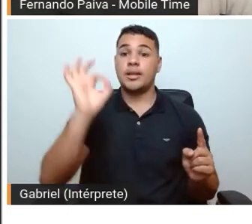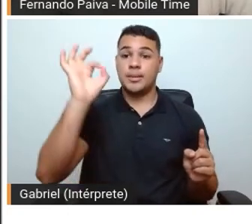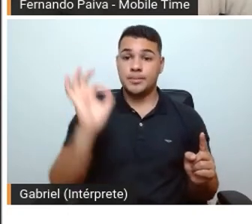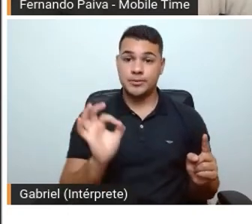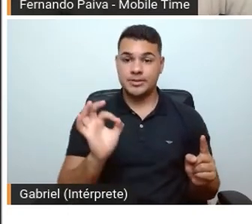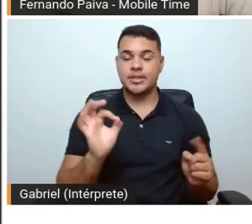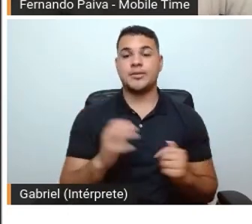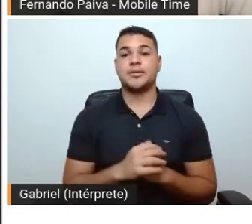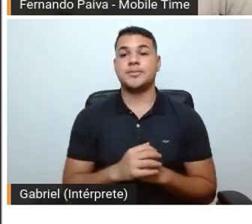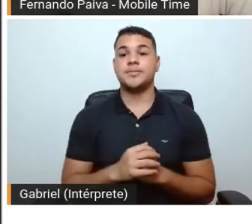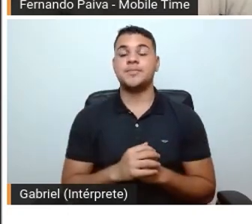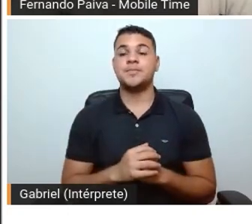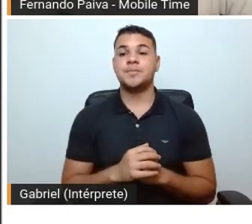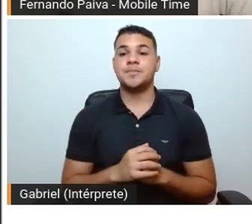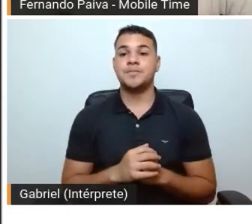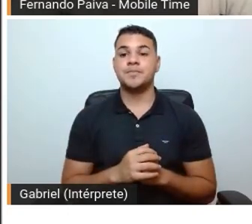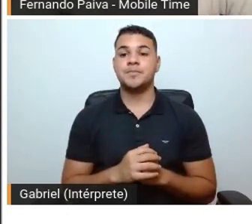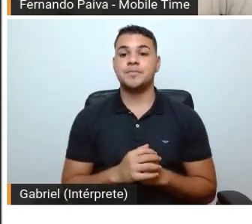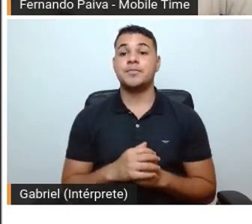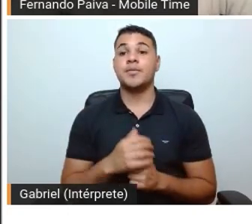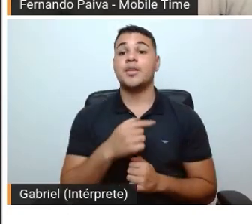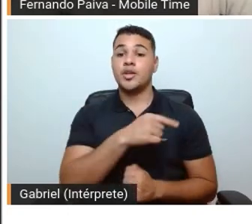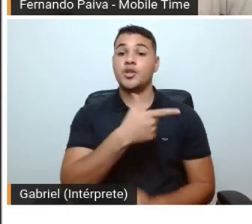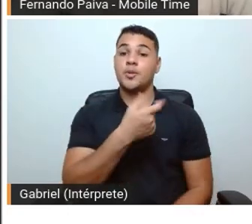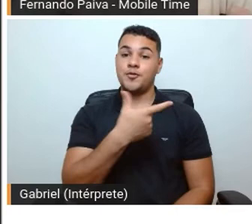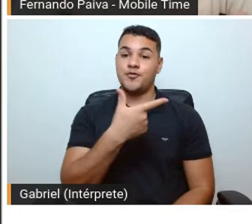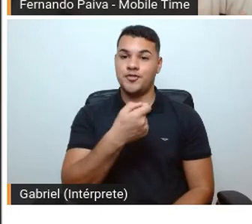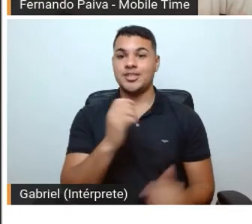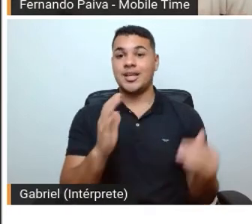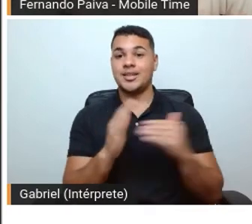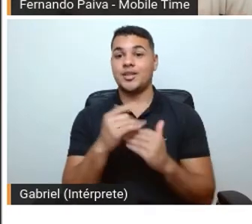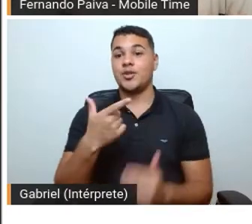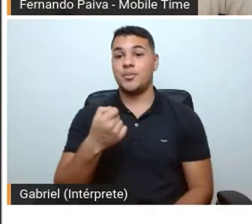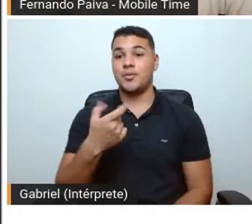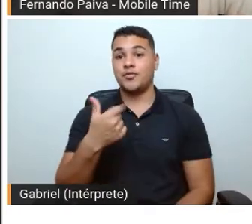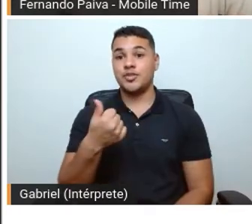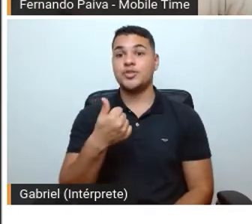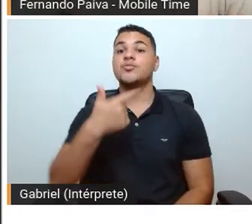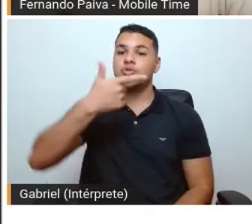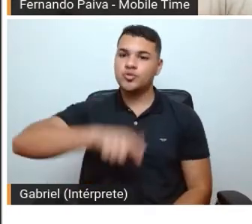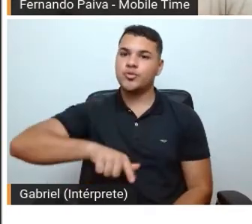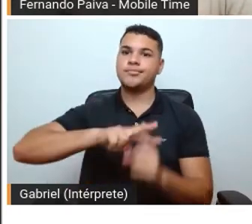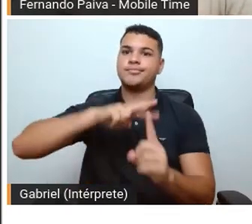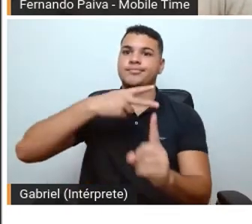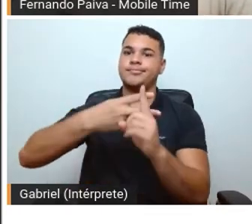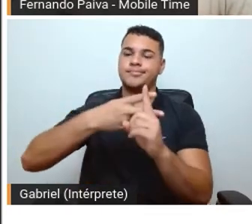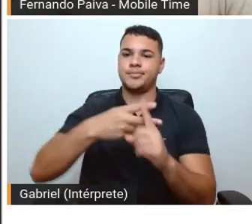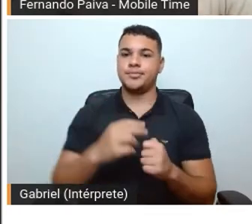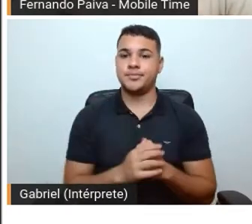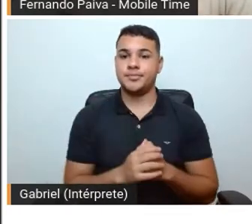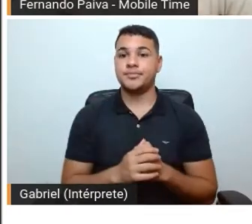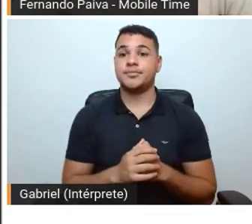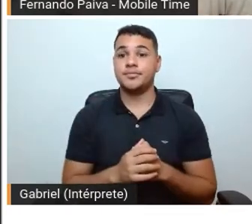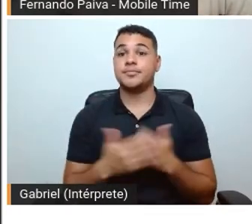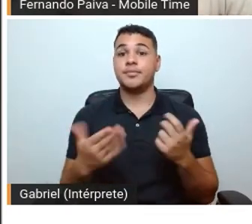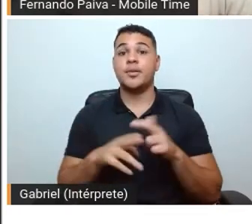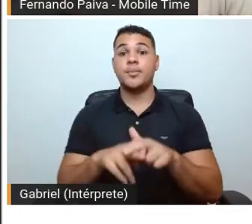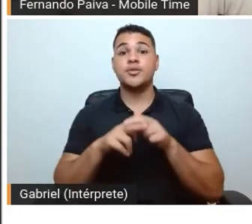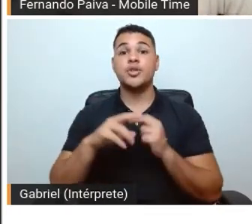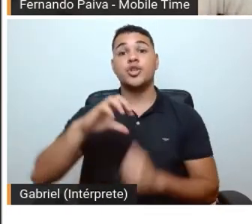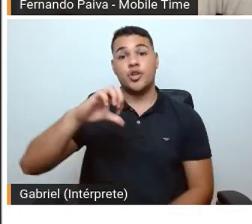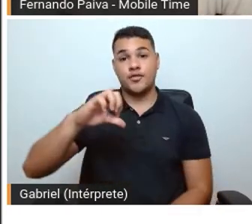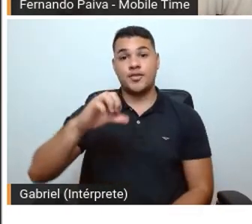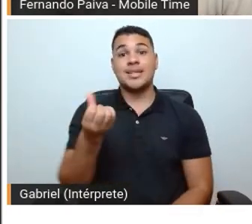chegou a dobrar é e 2020/2021 dobrou de novo é então esses 96 respondentes é